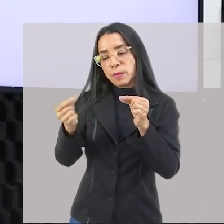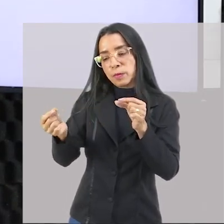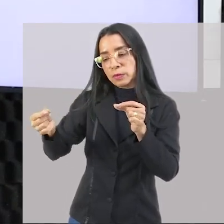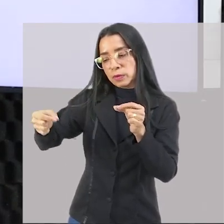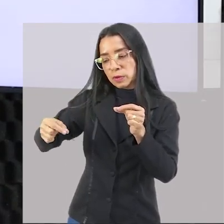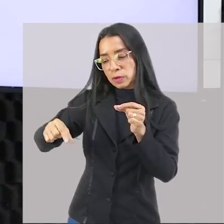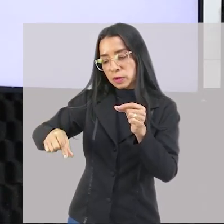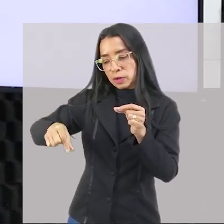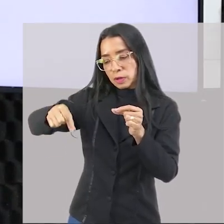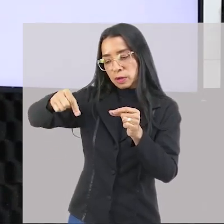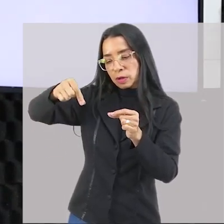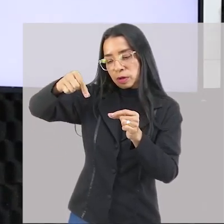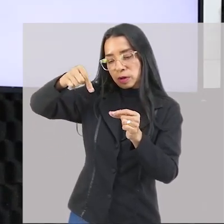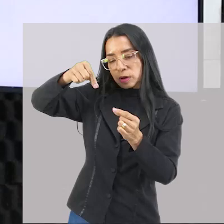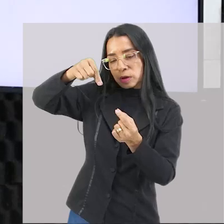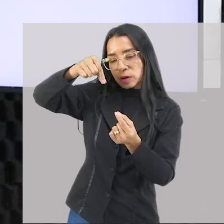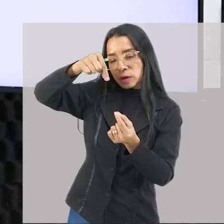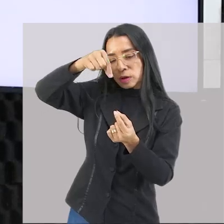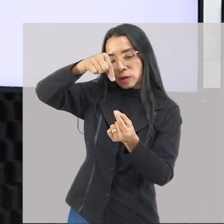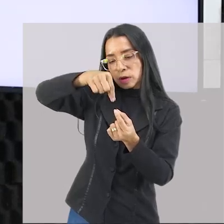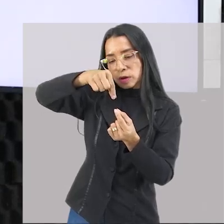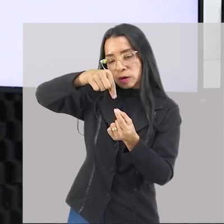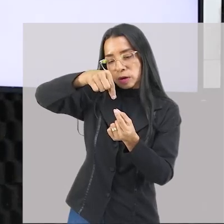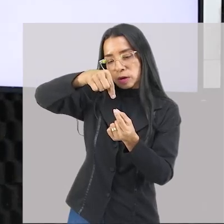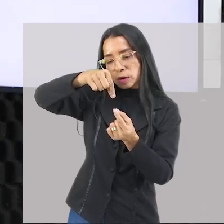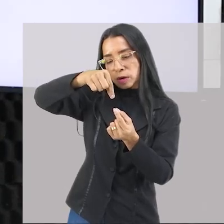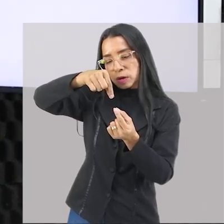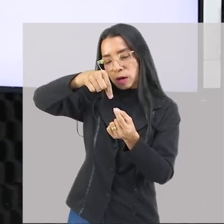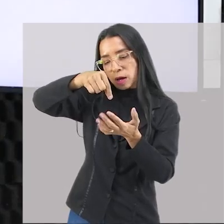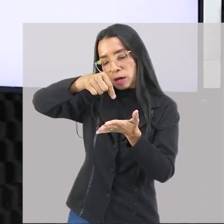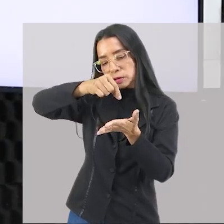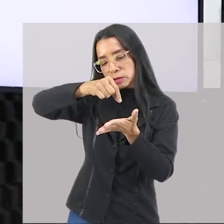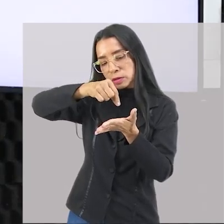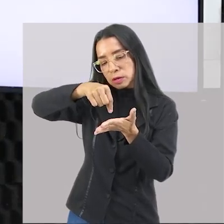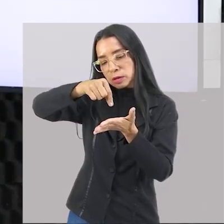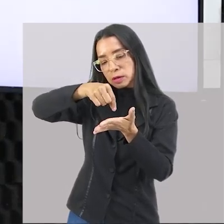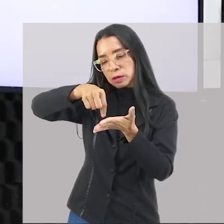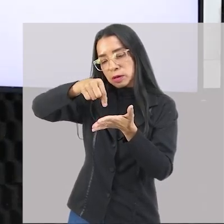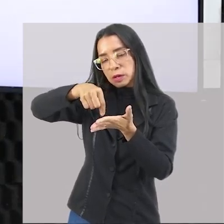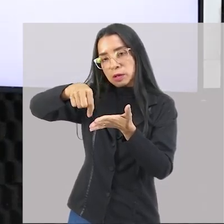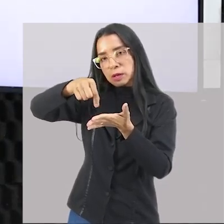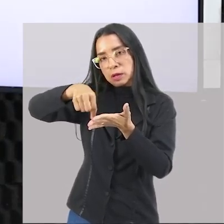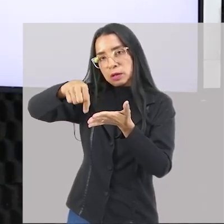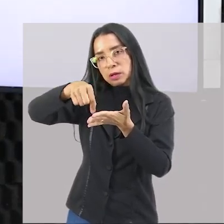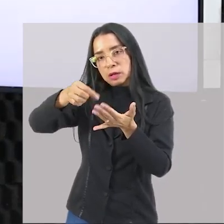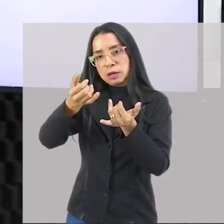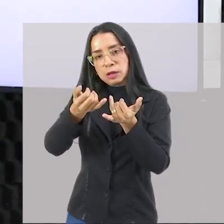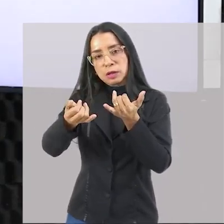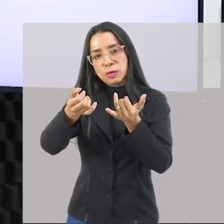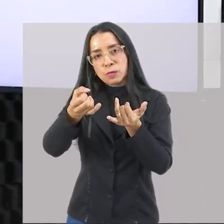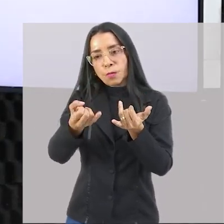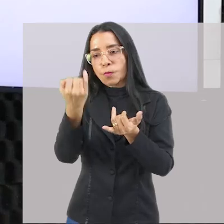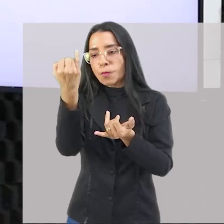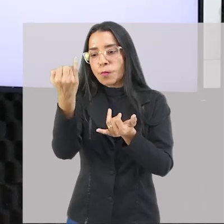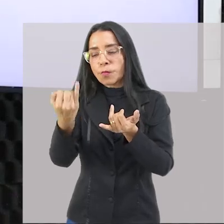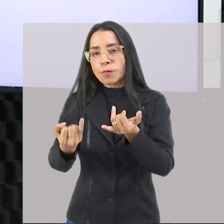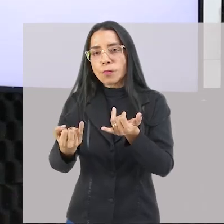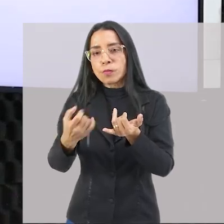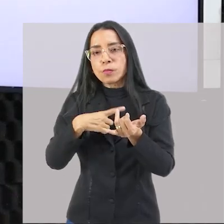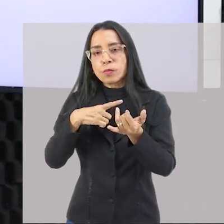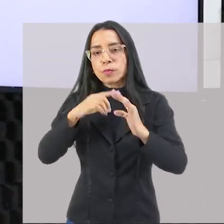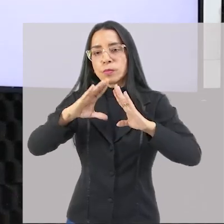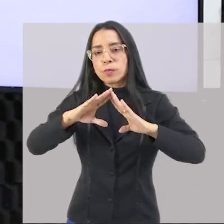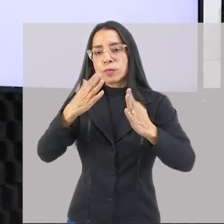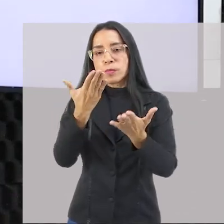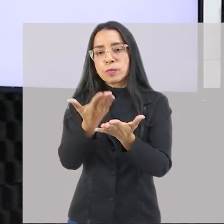na tinta, ela pegava a gotinha lá e você desenhava, como se fosse uma caneta muito fina que a gente tem na escola hoje em dia. Isso é o bico de pena. Então, o